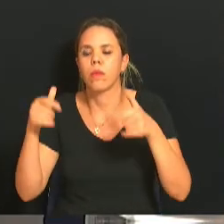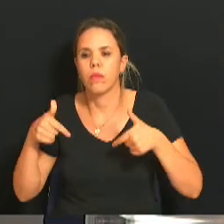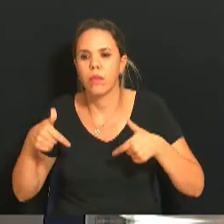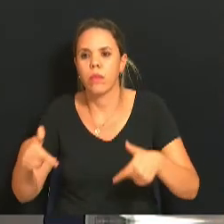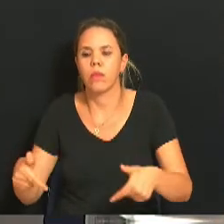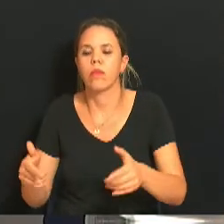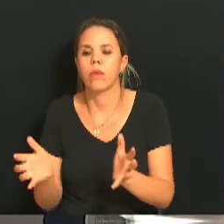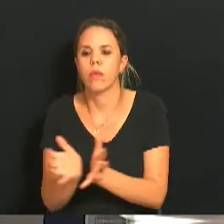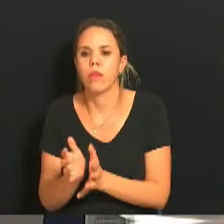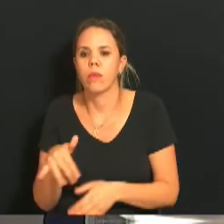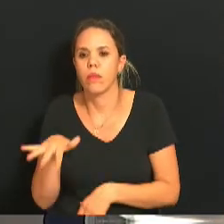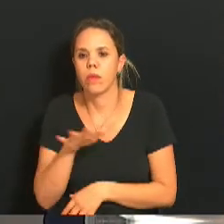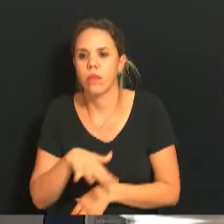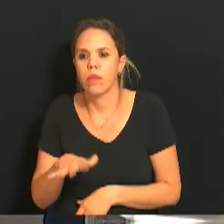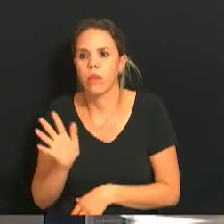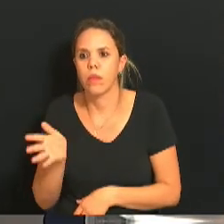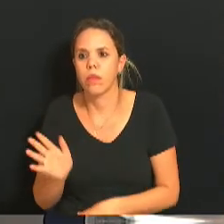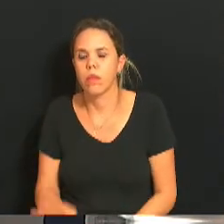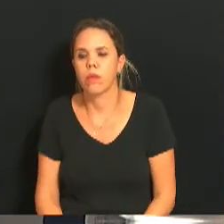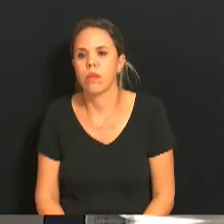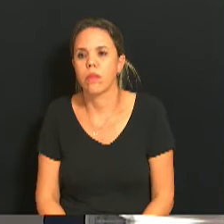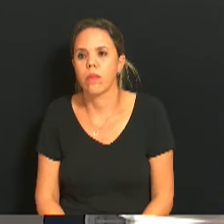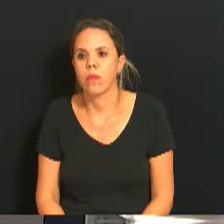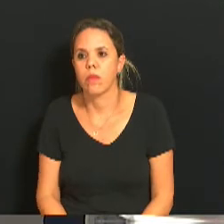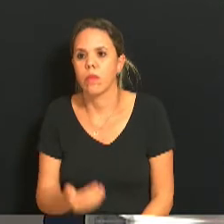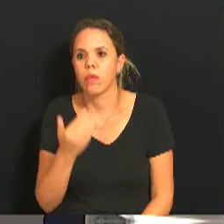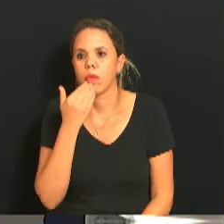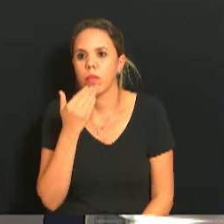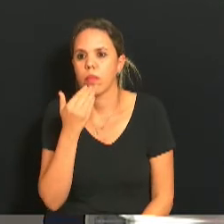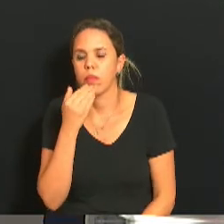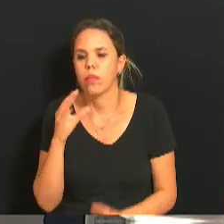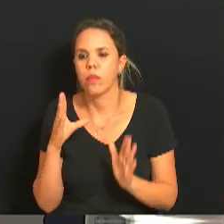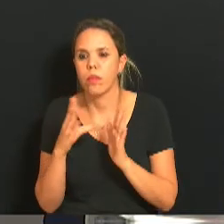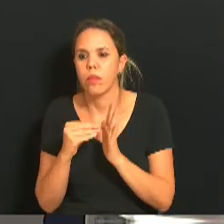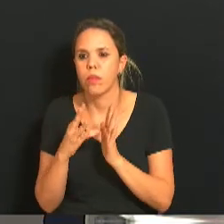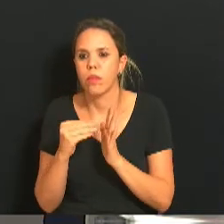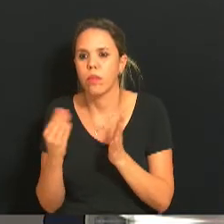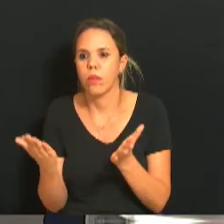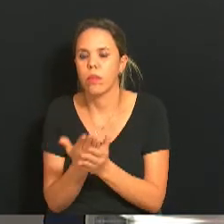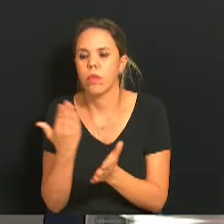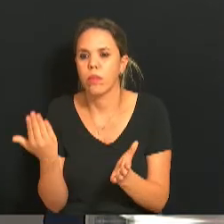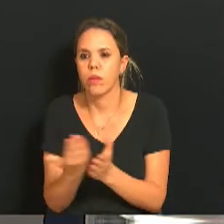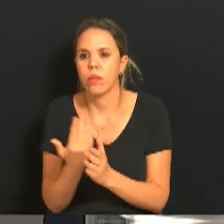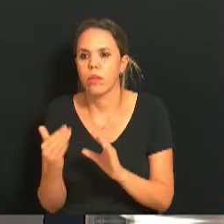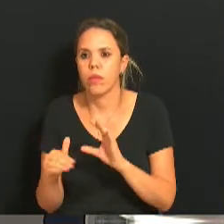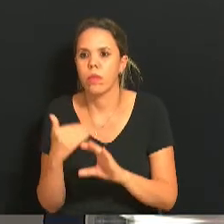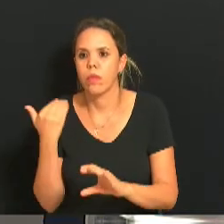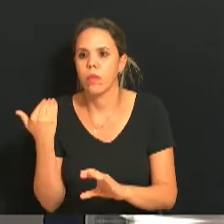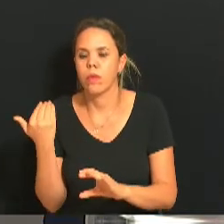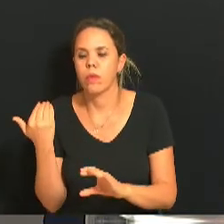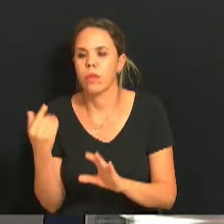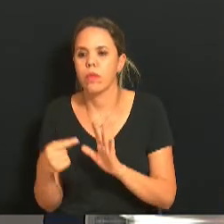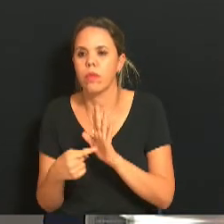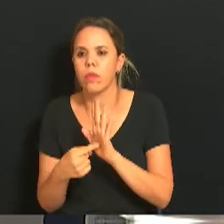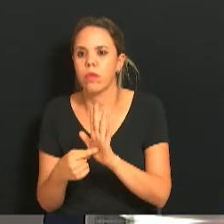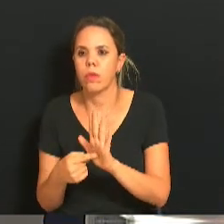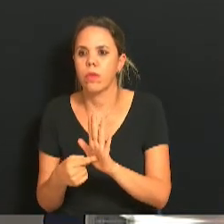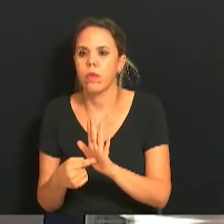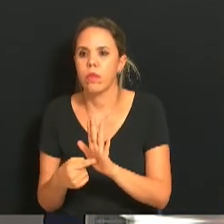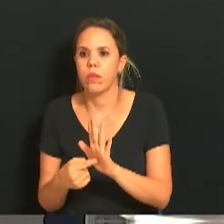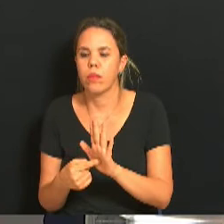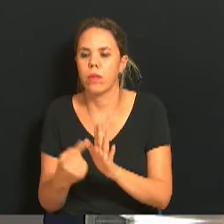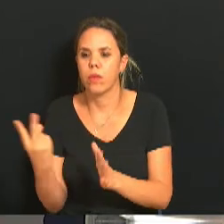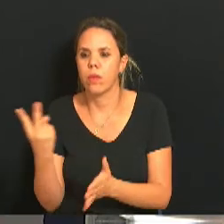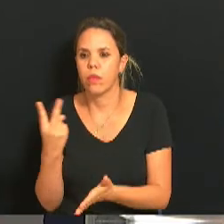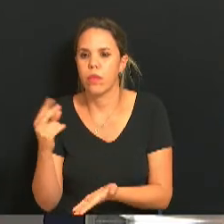proibido no avião e desde já eu quero pedir uma cópia das apostilas das apresentações às duas secretarias